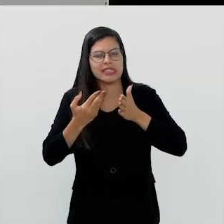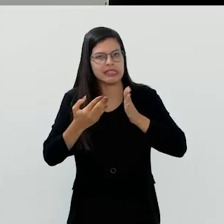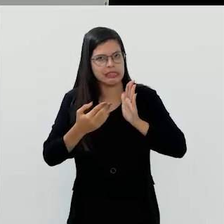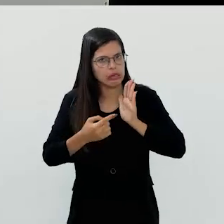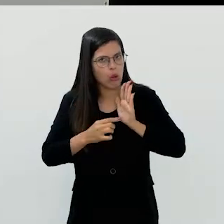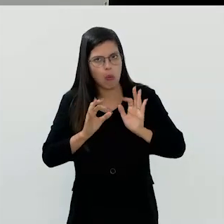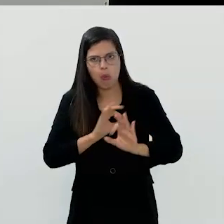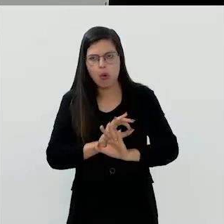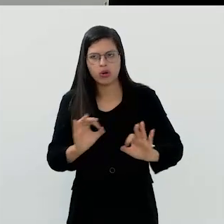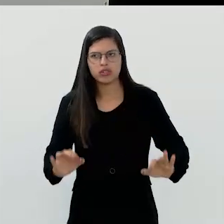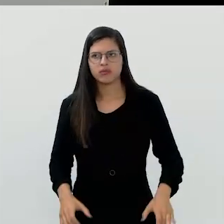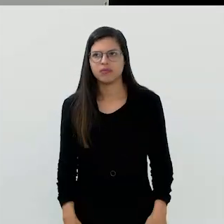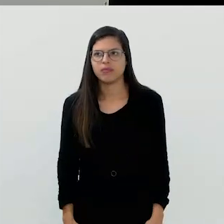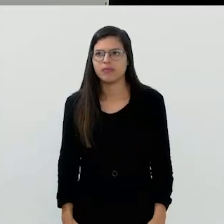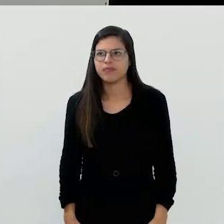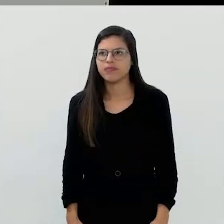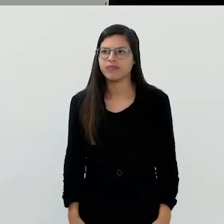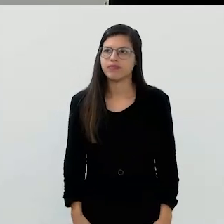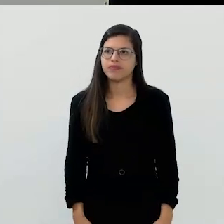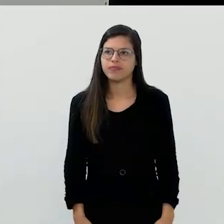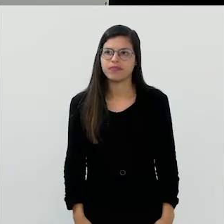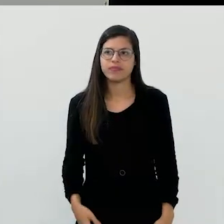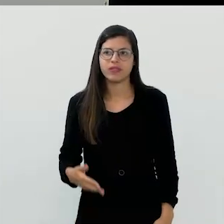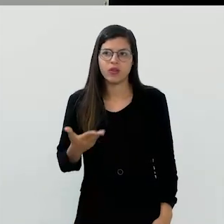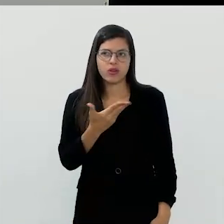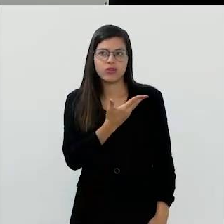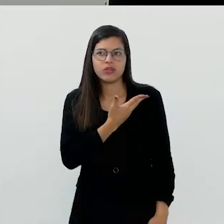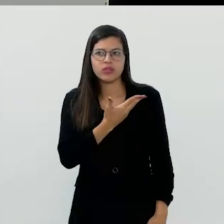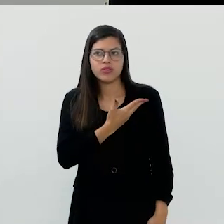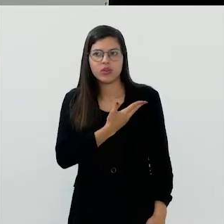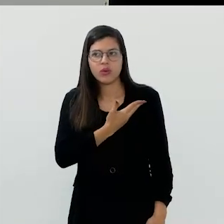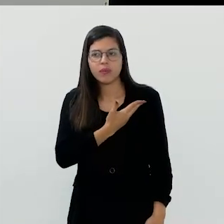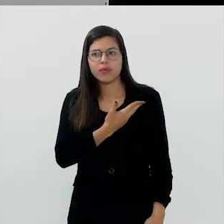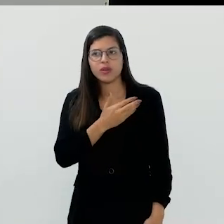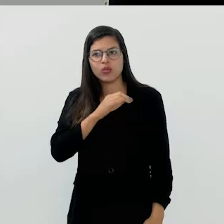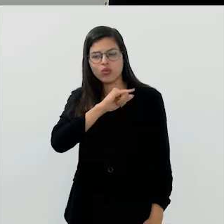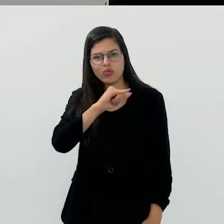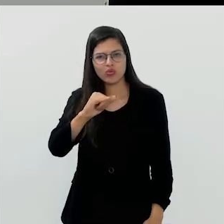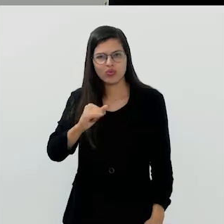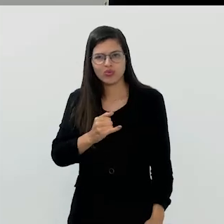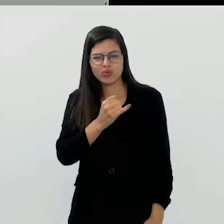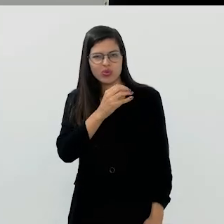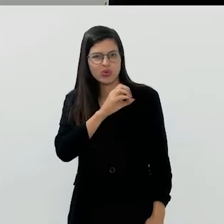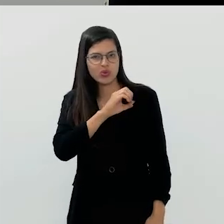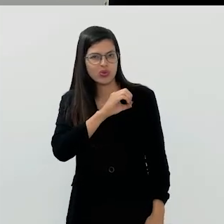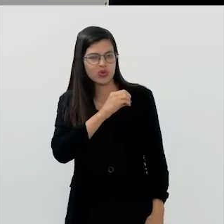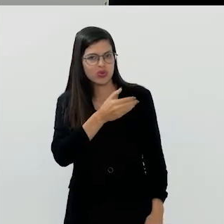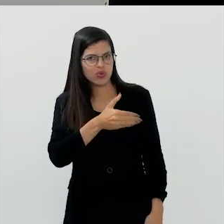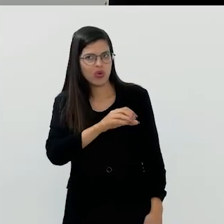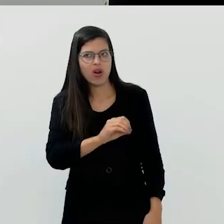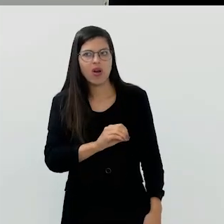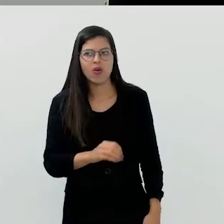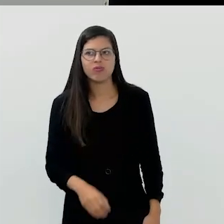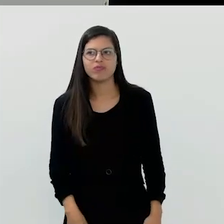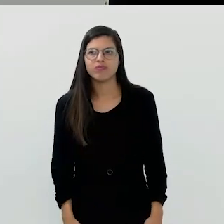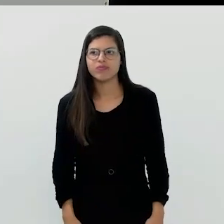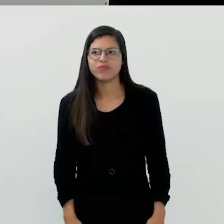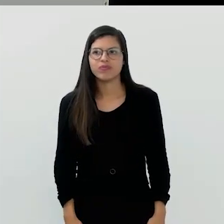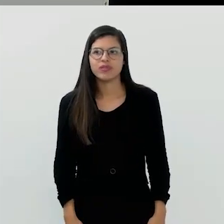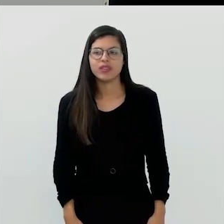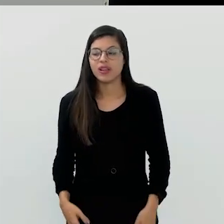Pereira, né? Isso. Maravilhoso. E nosso eu amigo João Gustavo Melo. O livro do João aí. Você contribuiu para o